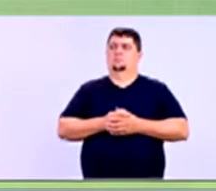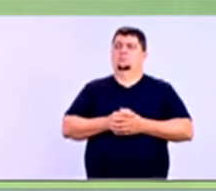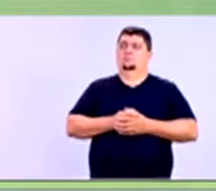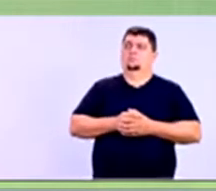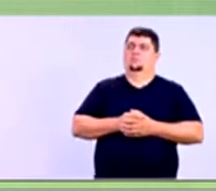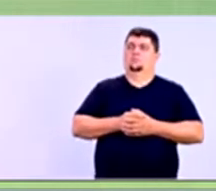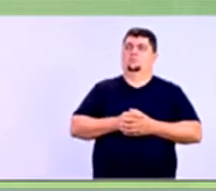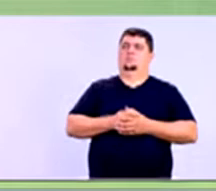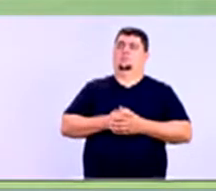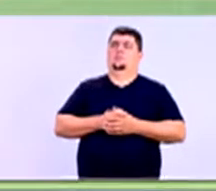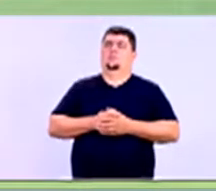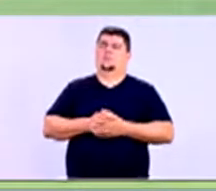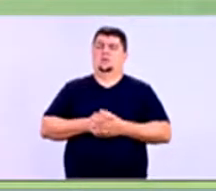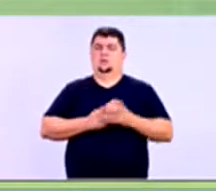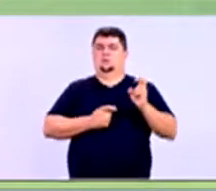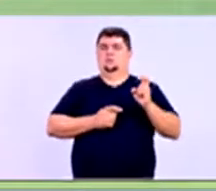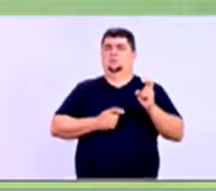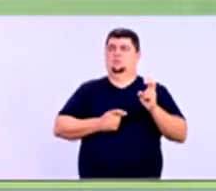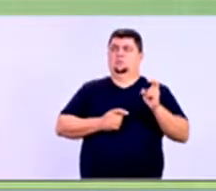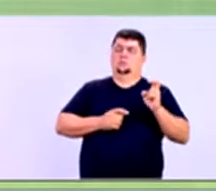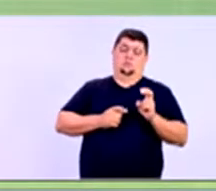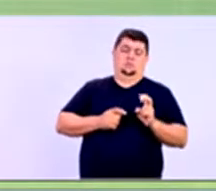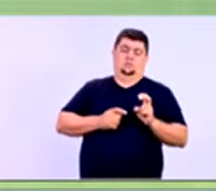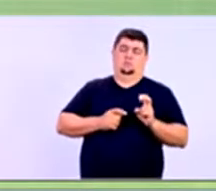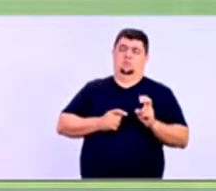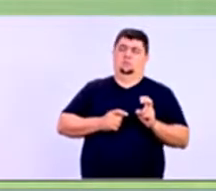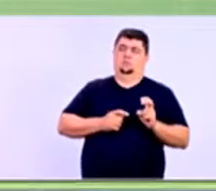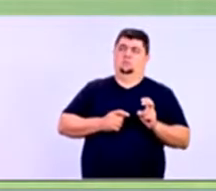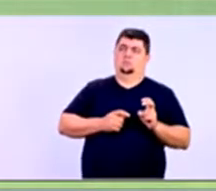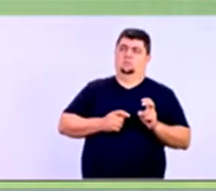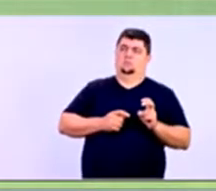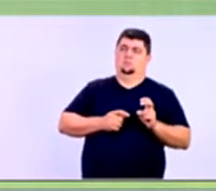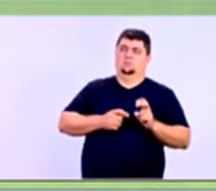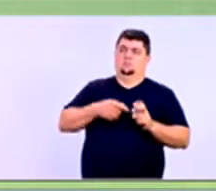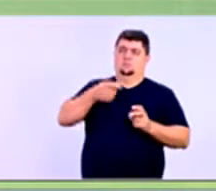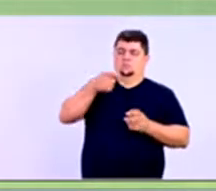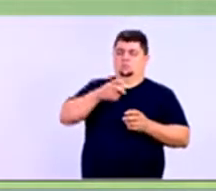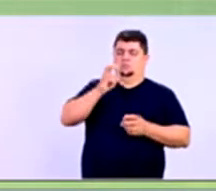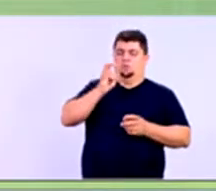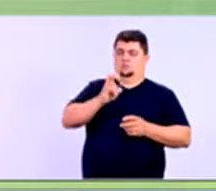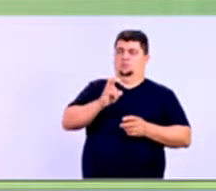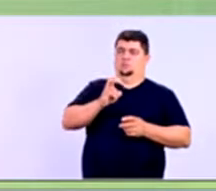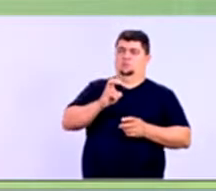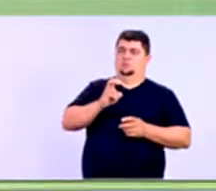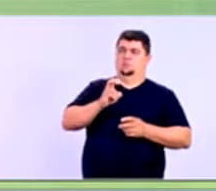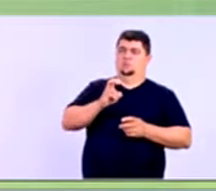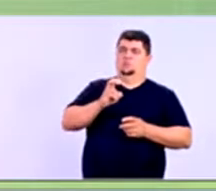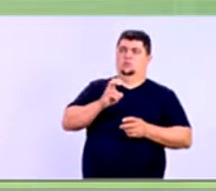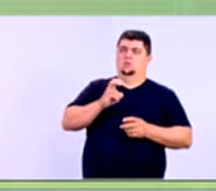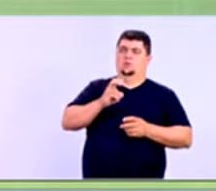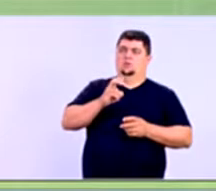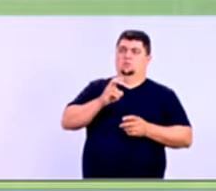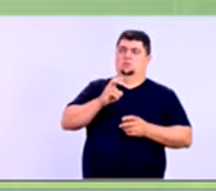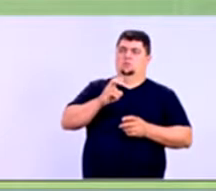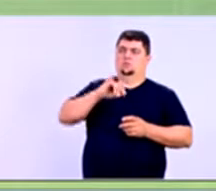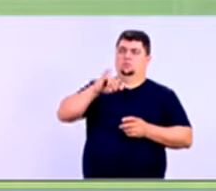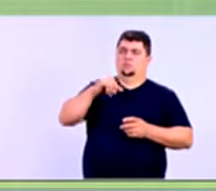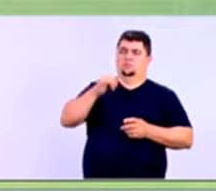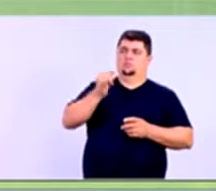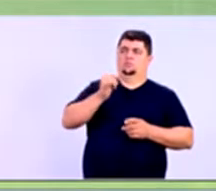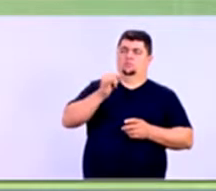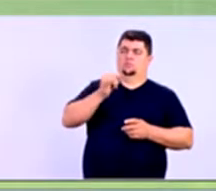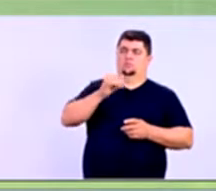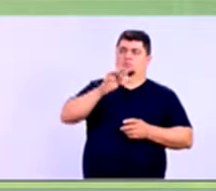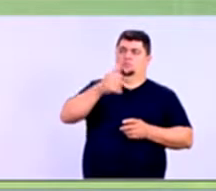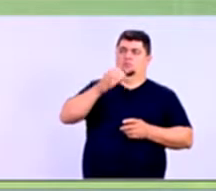Mês seguinte, se eu paguei 5 mil, sobrou 5 mil. Então, eu vou pagar os 5 mil, que é o restante que eu estou devendo, mais os 10%